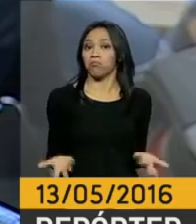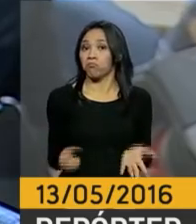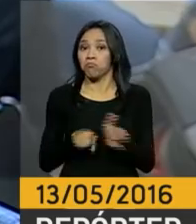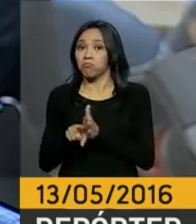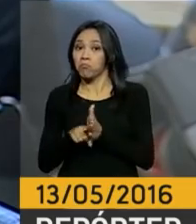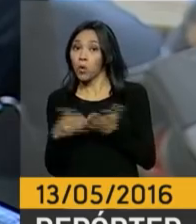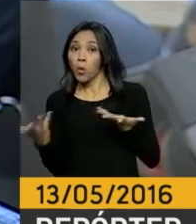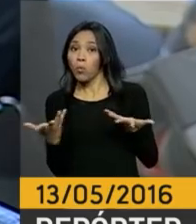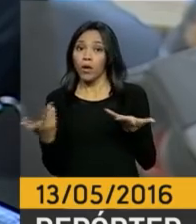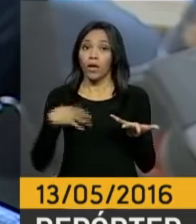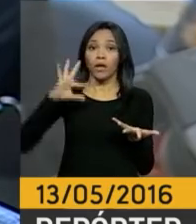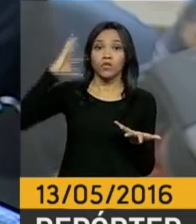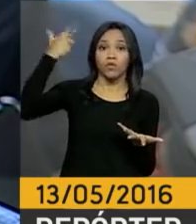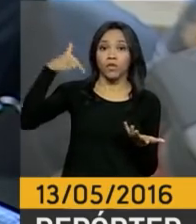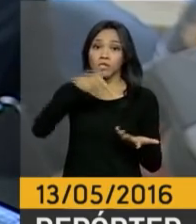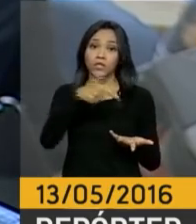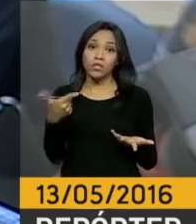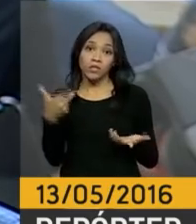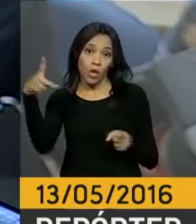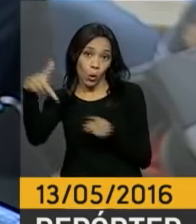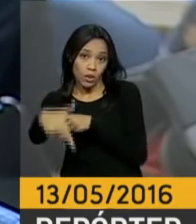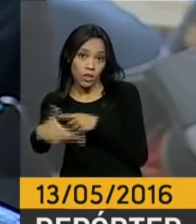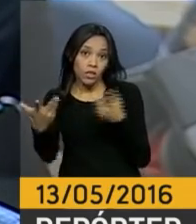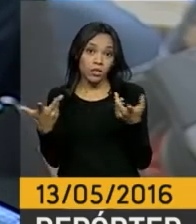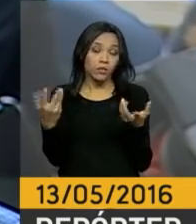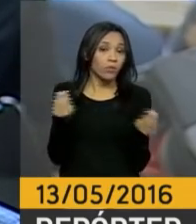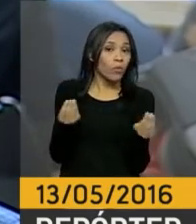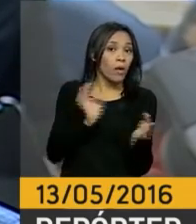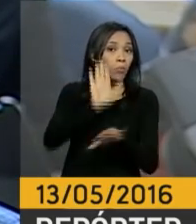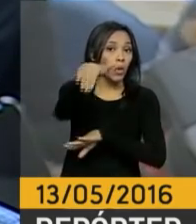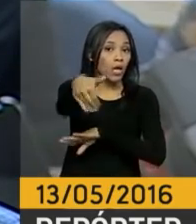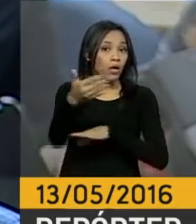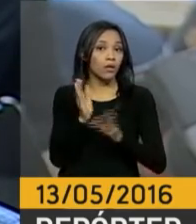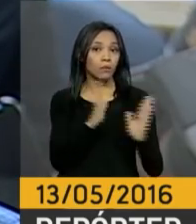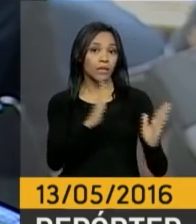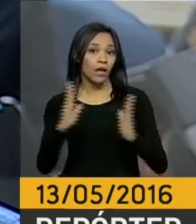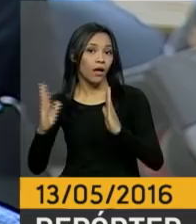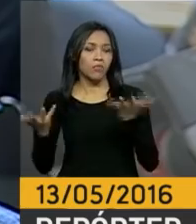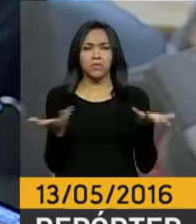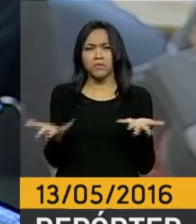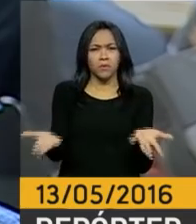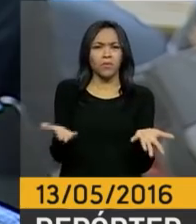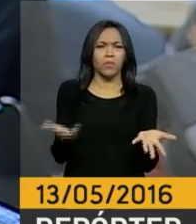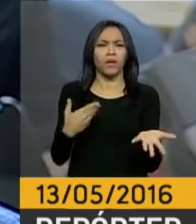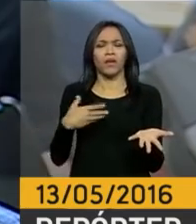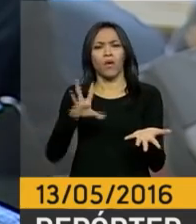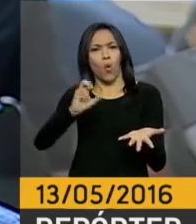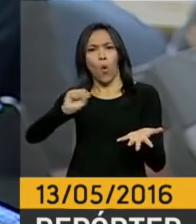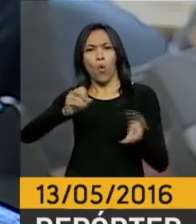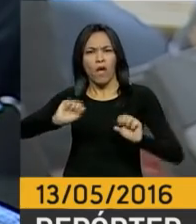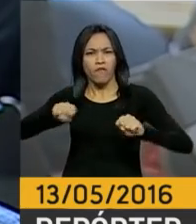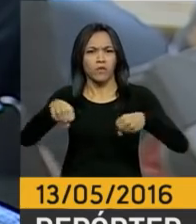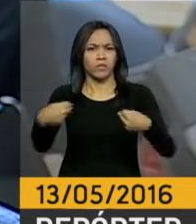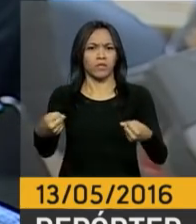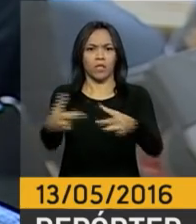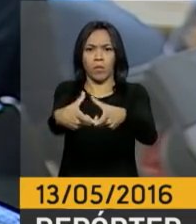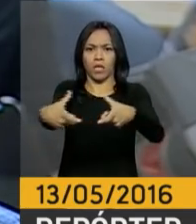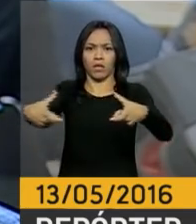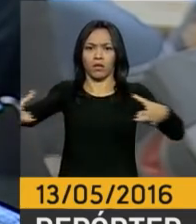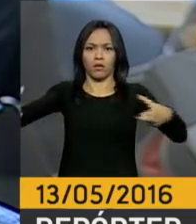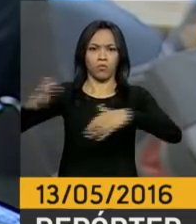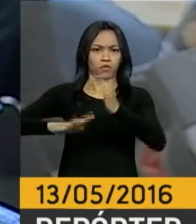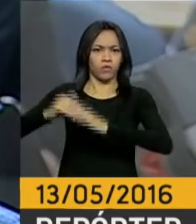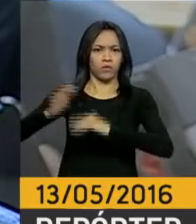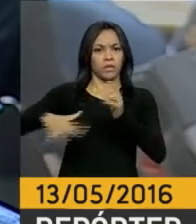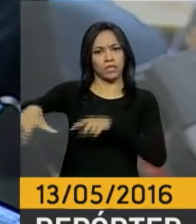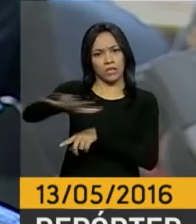algum Norte Como de como avançar nisso é cortando etapas pulando essas etapas burocráticas ou reforçando as equipes das agências reguladoras como que